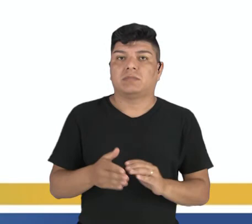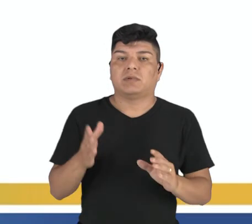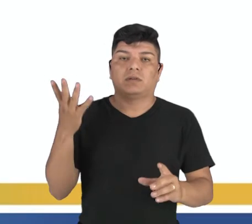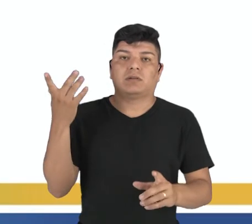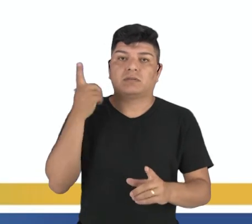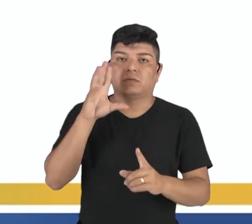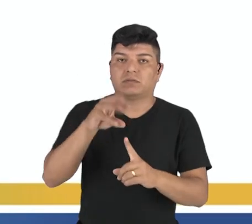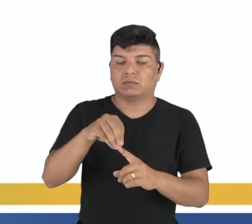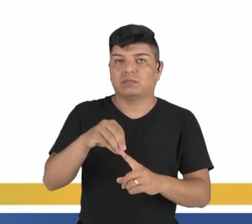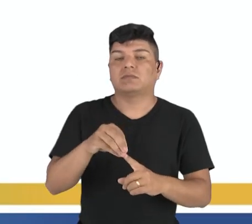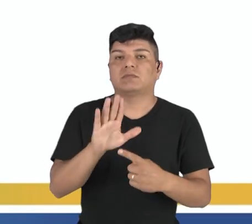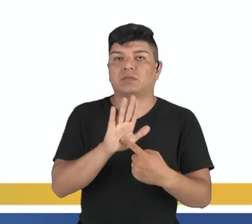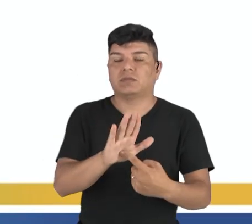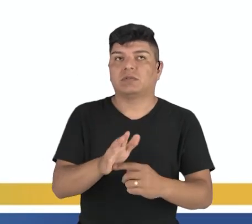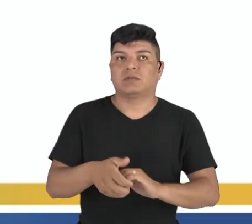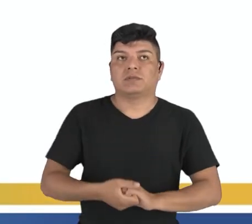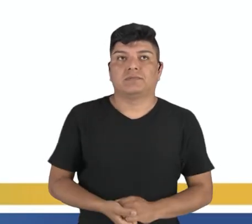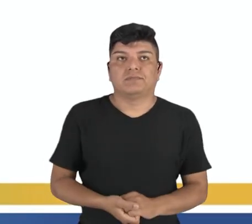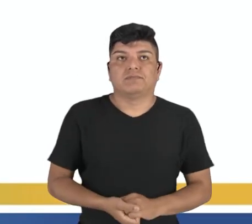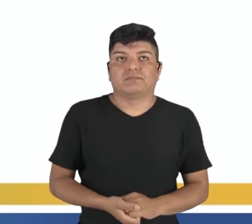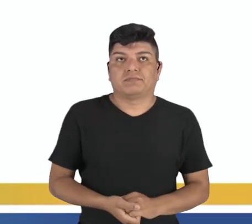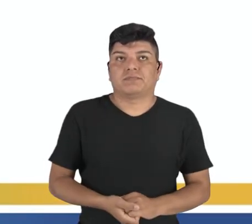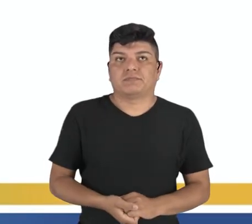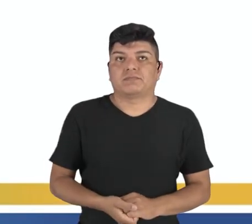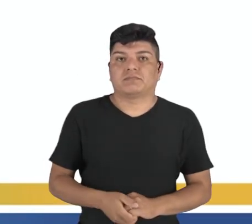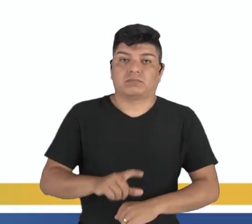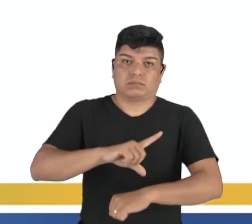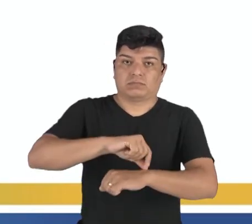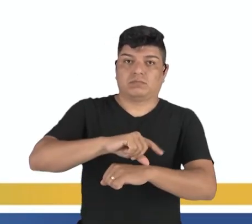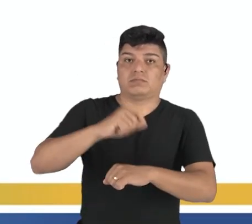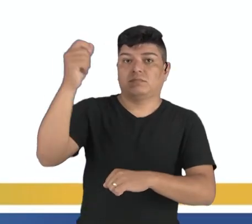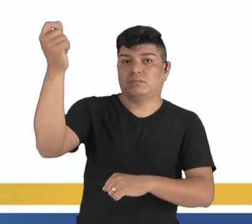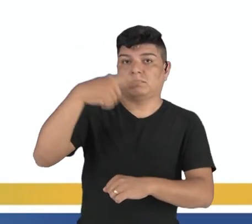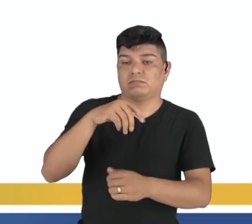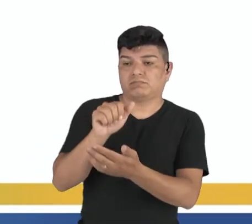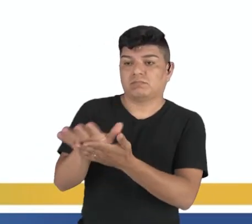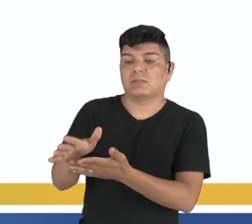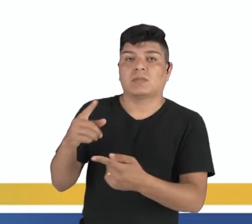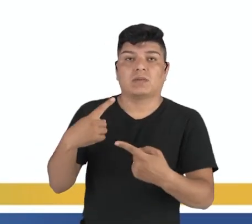objetivos dessa proposta. E aí, esse horário de verão ele foi extinto